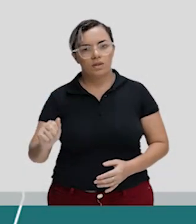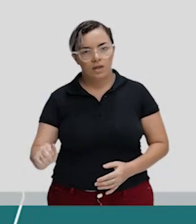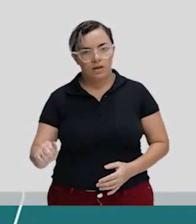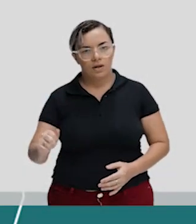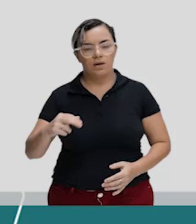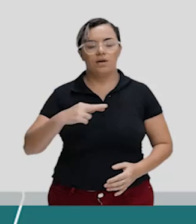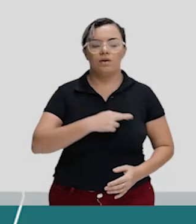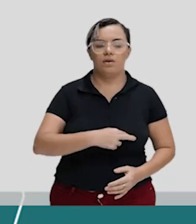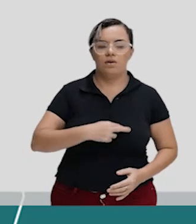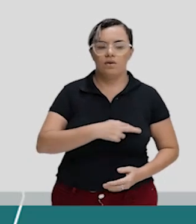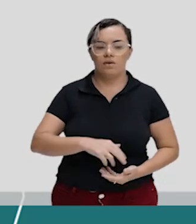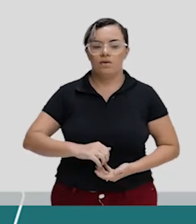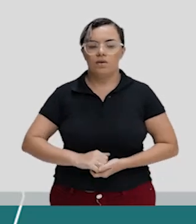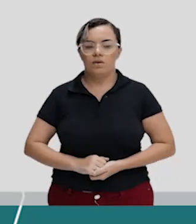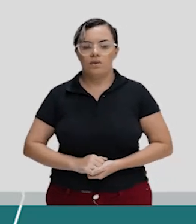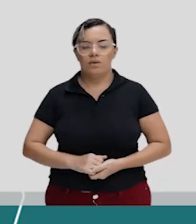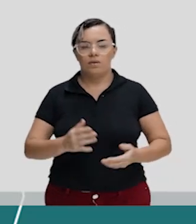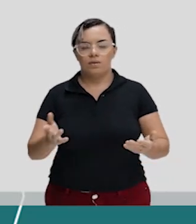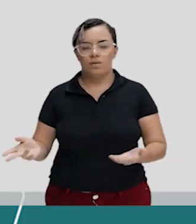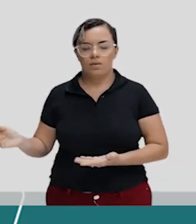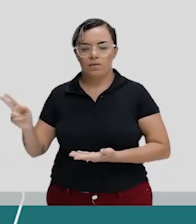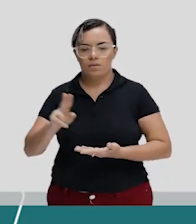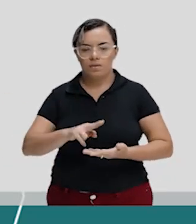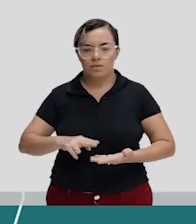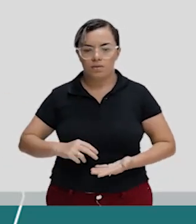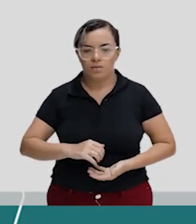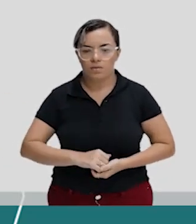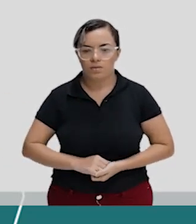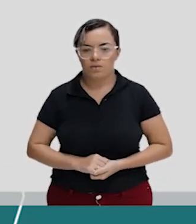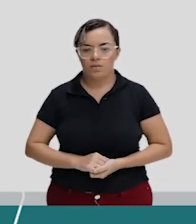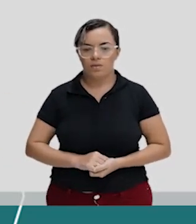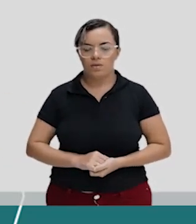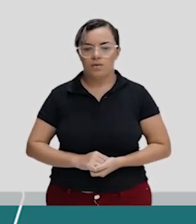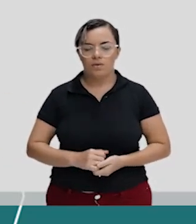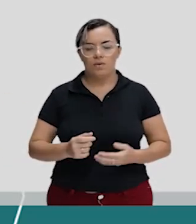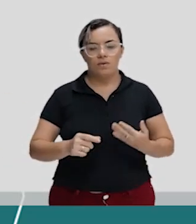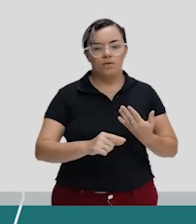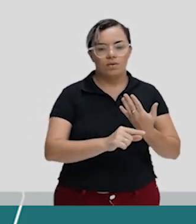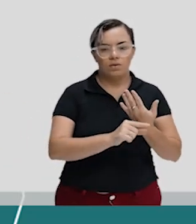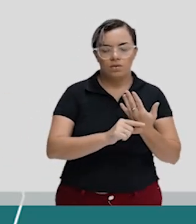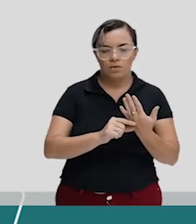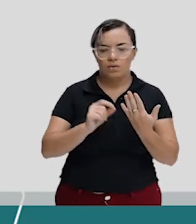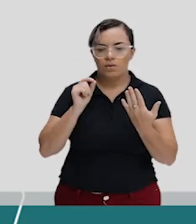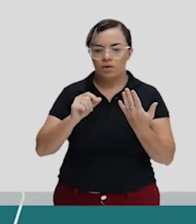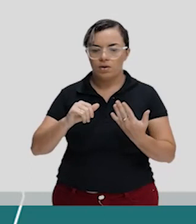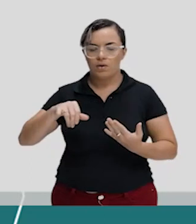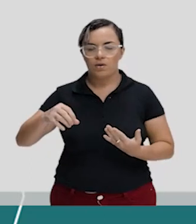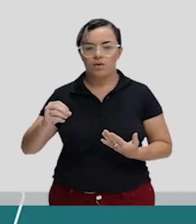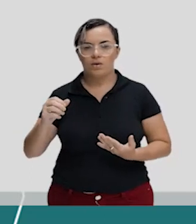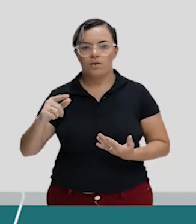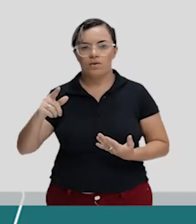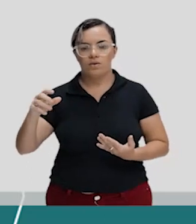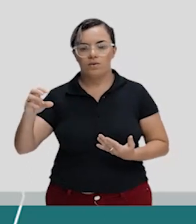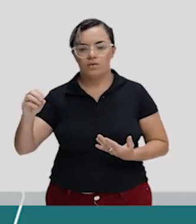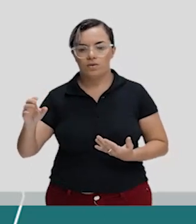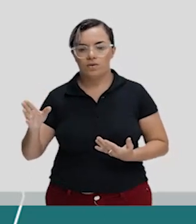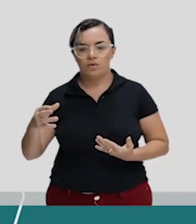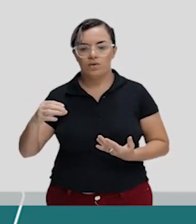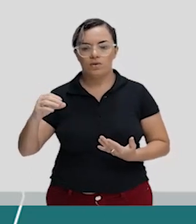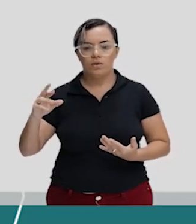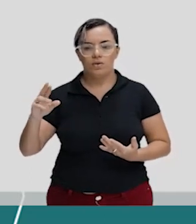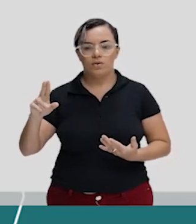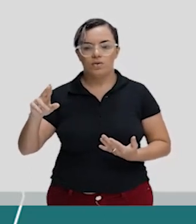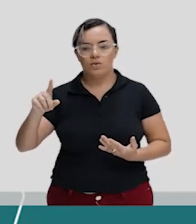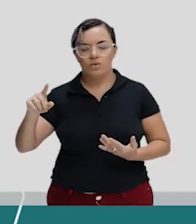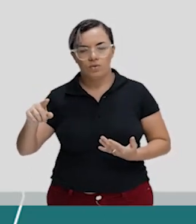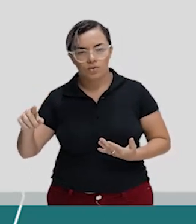gente, João da Cruz de Souza, ele nasceu em 1861 e morreu em 1898. Ele é conhecido como Cruz